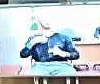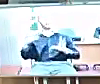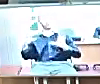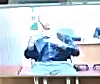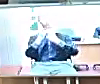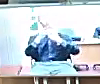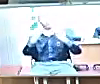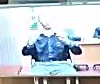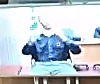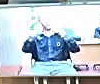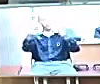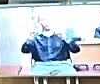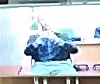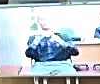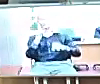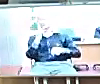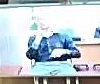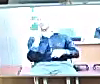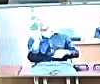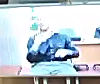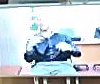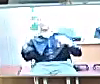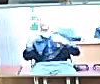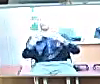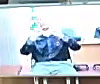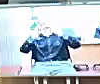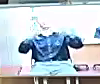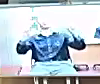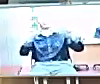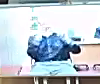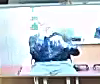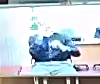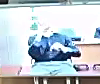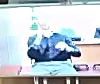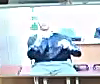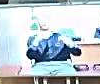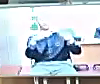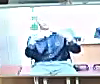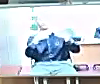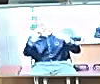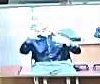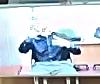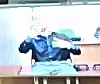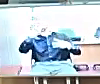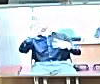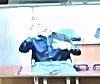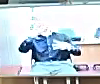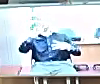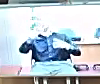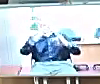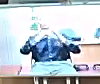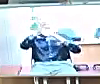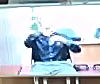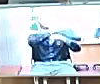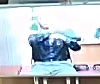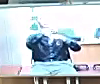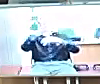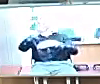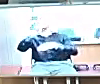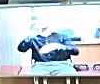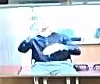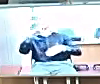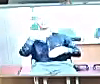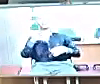esforços a cemig também com a questão da infraestrutura de energia a gasmig também o fornecimento de gás natural então existe esse